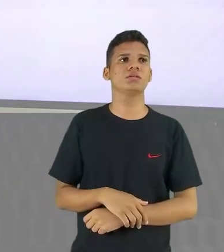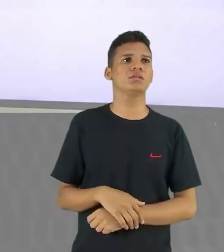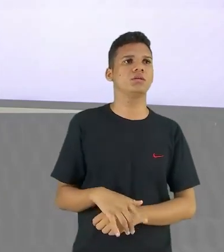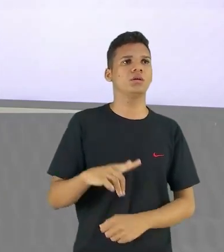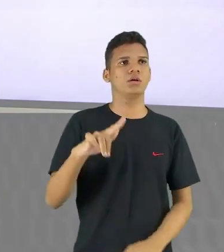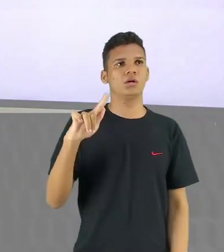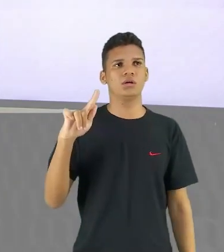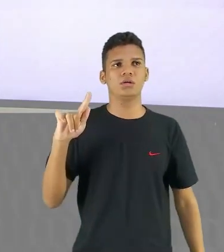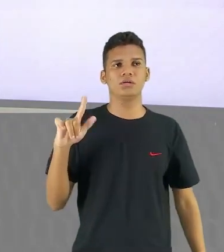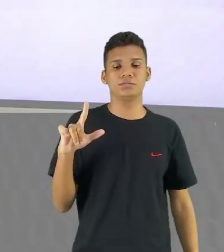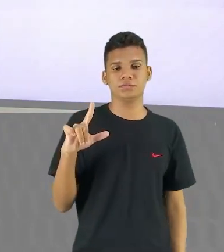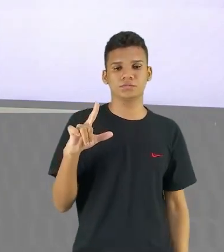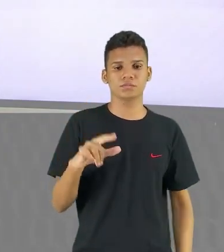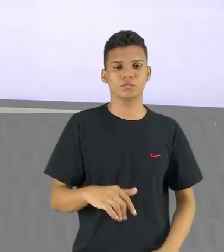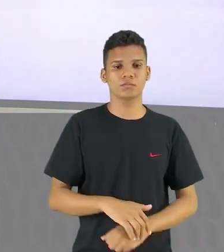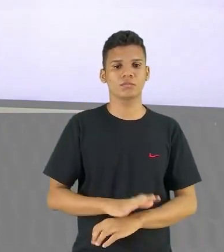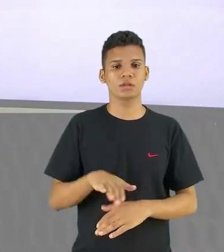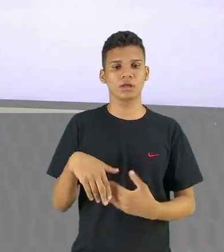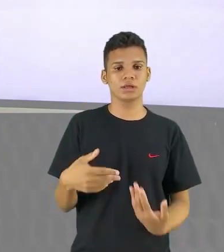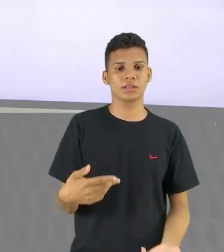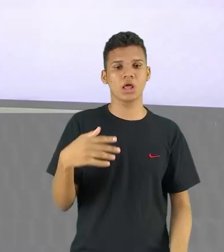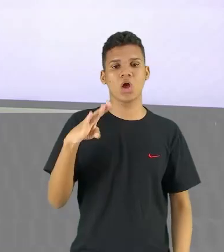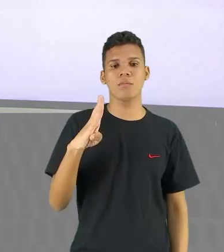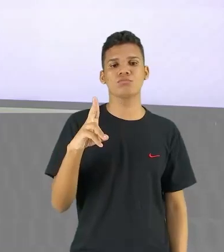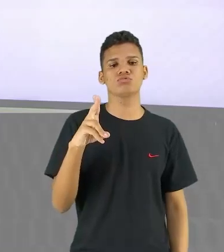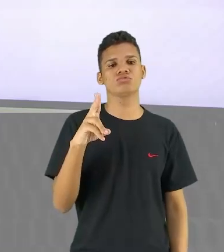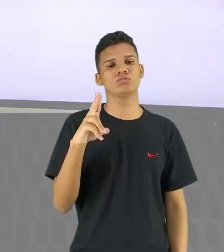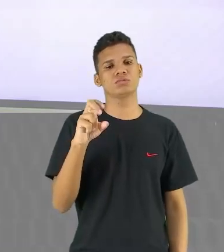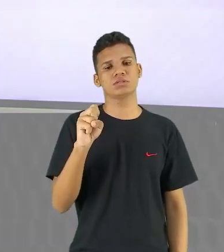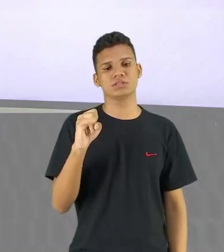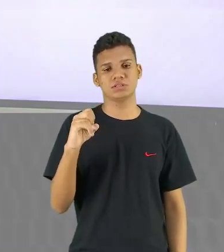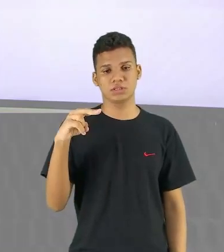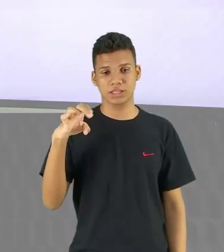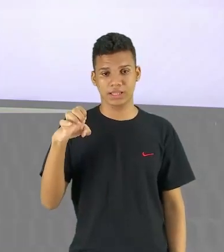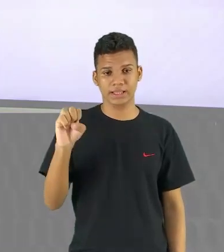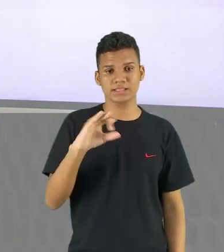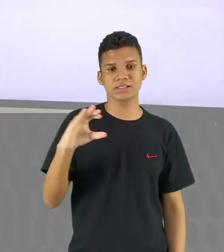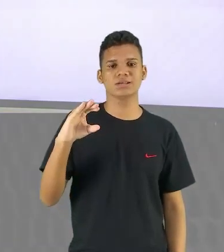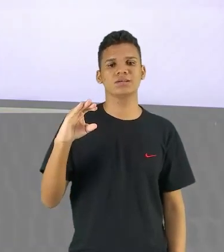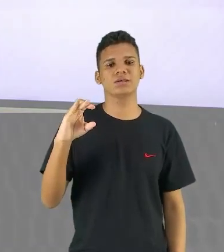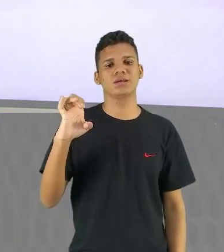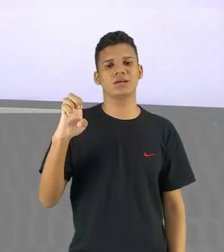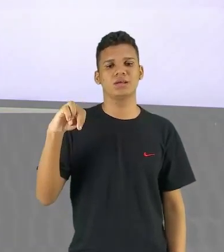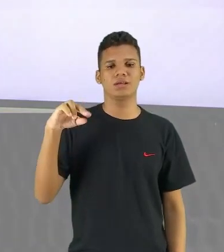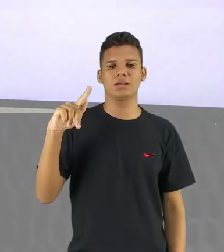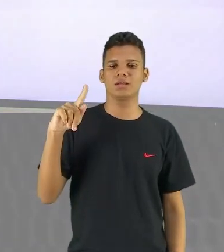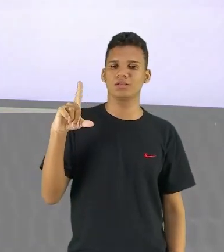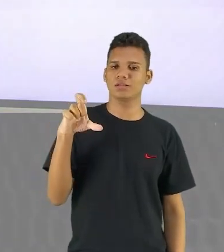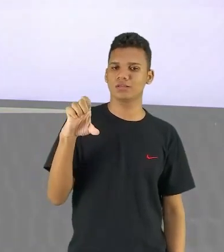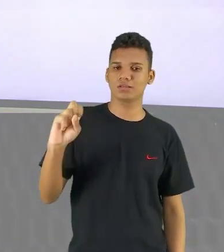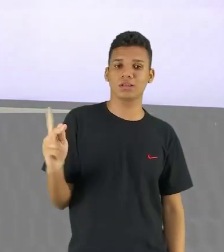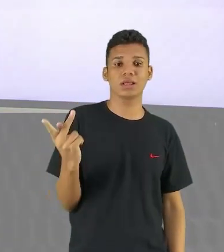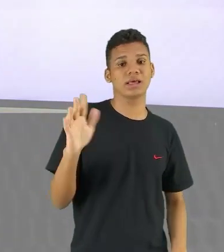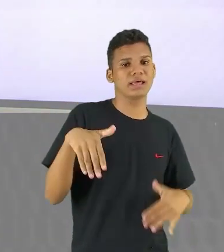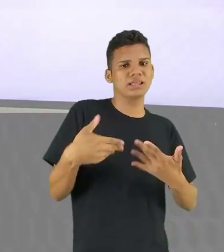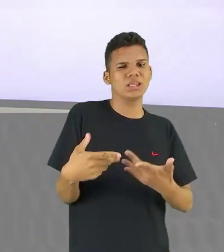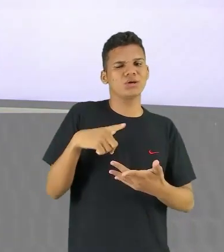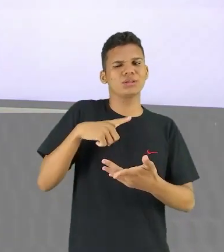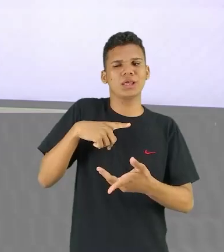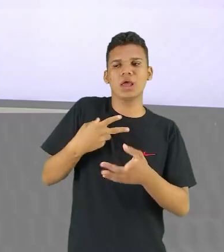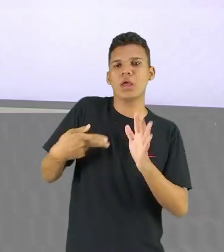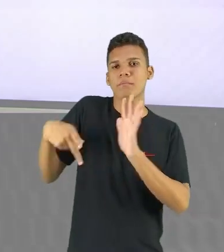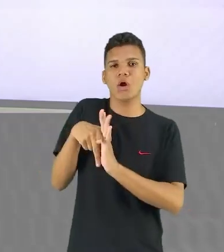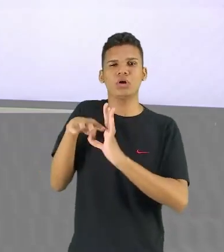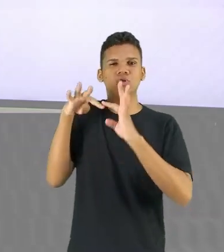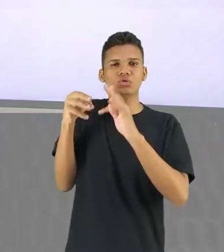Need Business English. Os empreendimentos globais precisam do inglês para